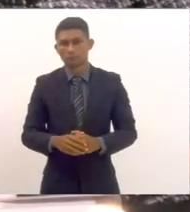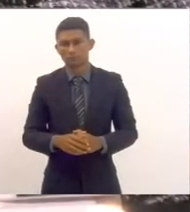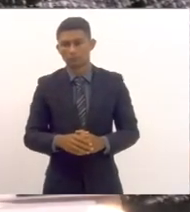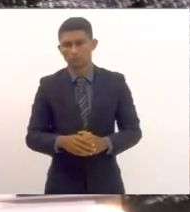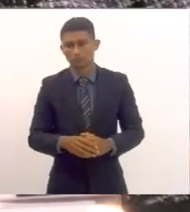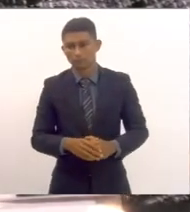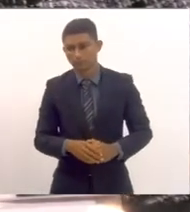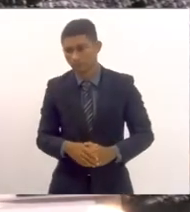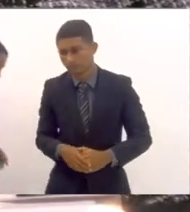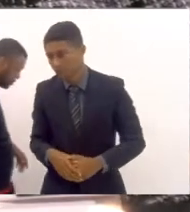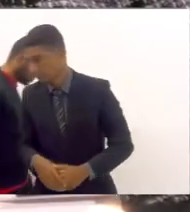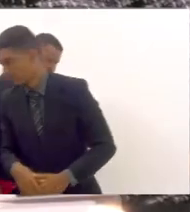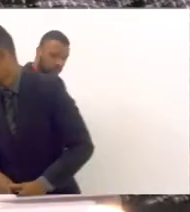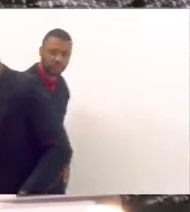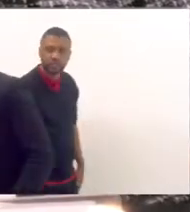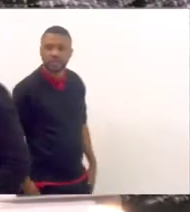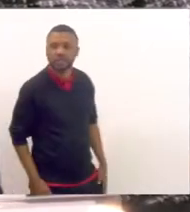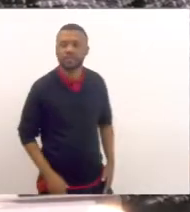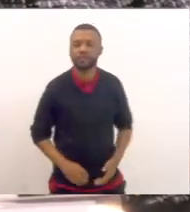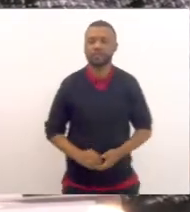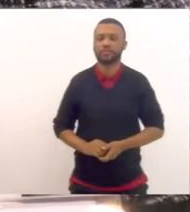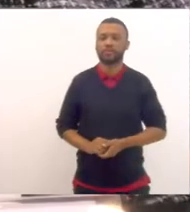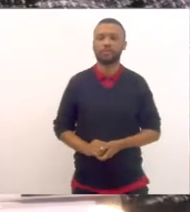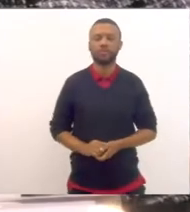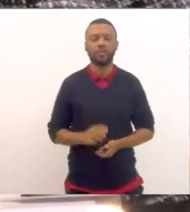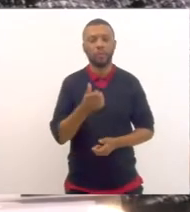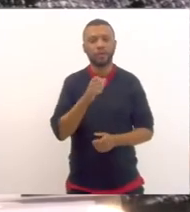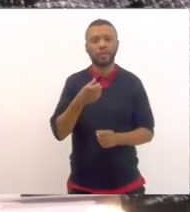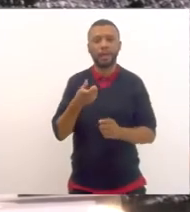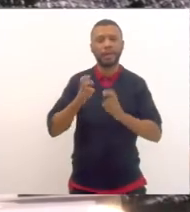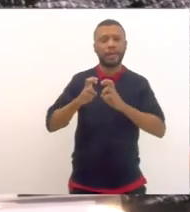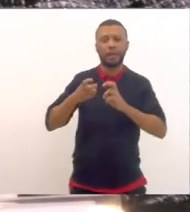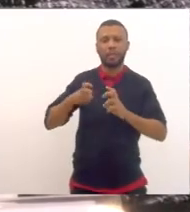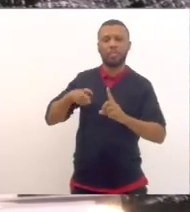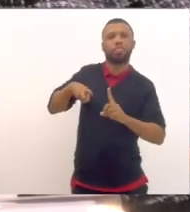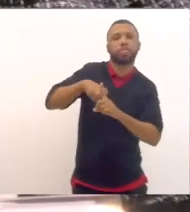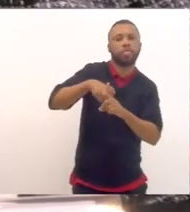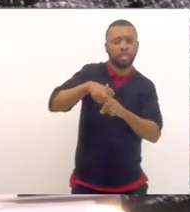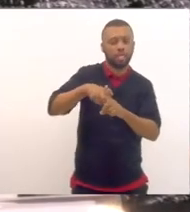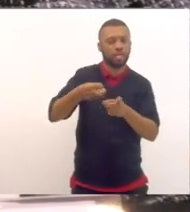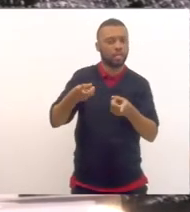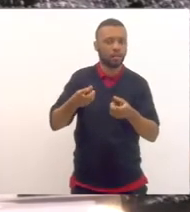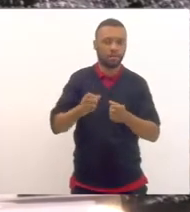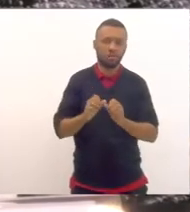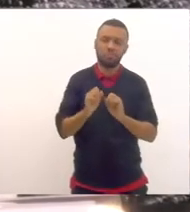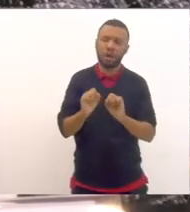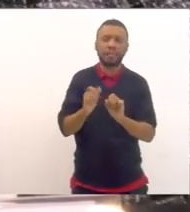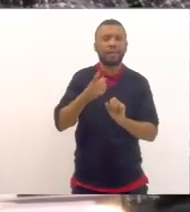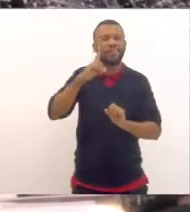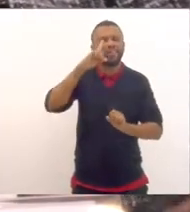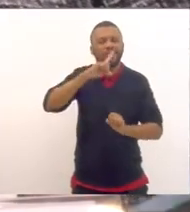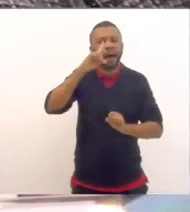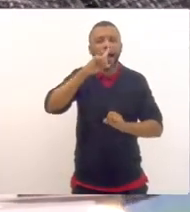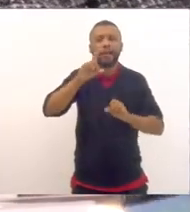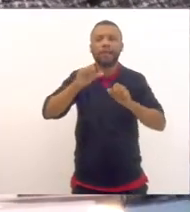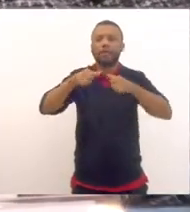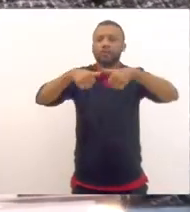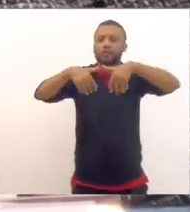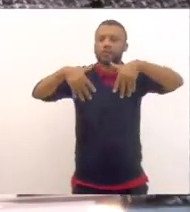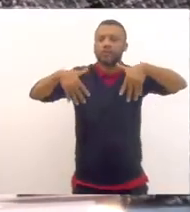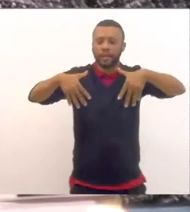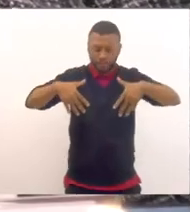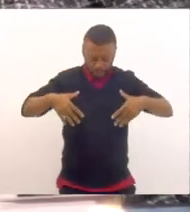por descarga elétrica que a seja o próprio acidente de trem na pastor haver falha no sistema